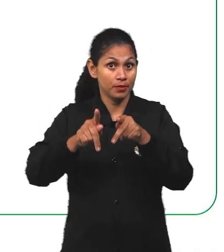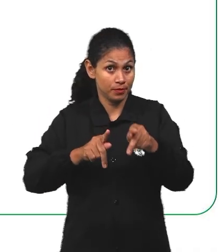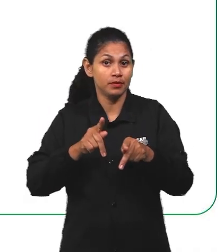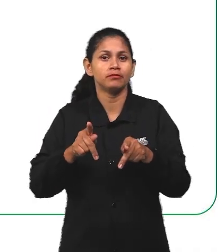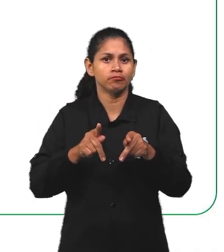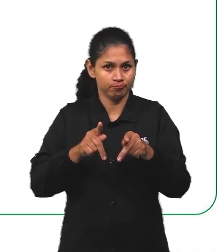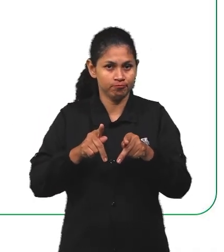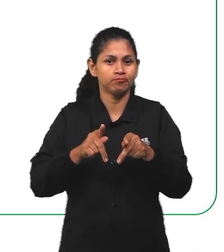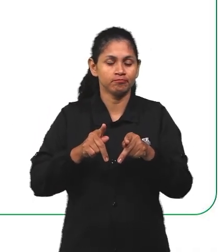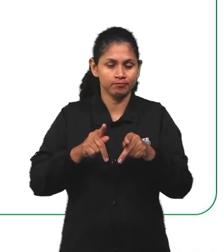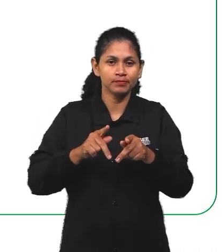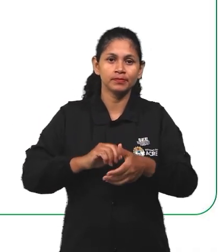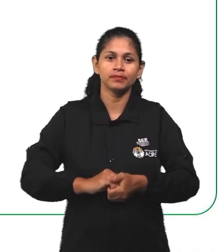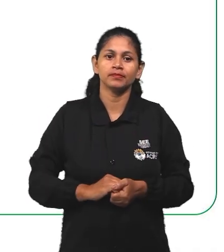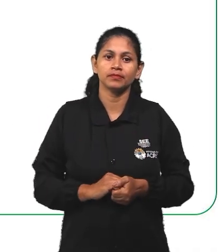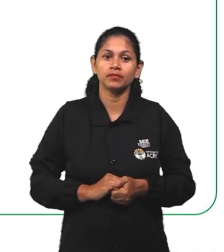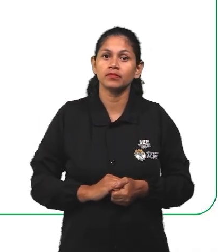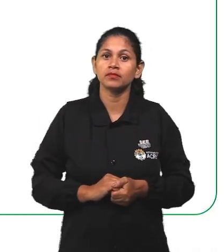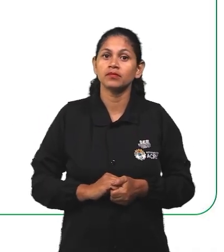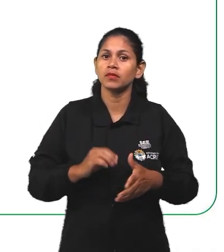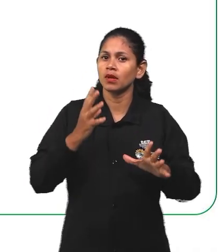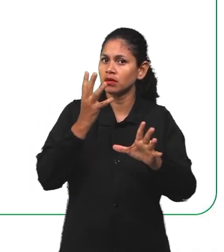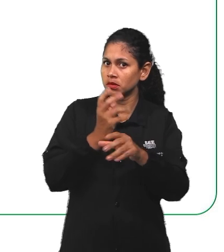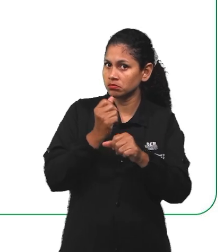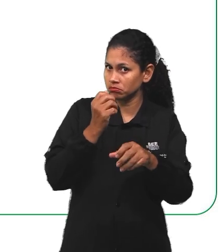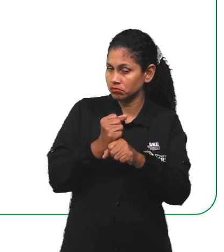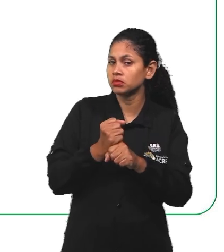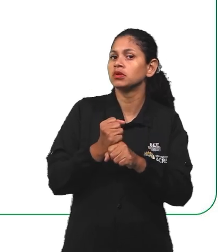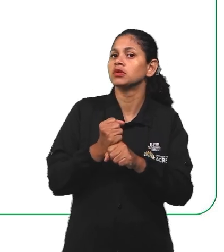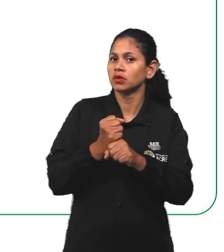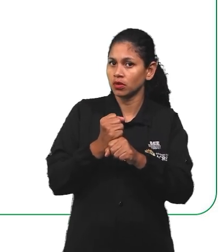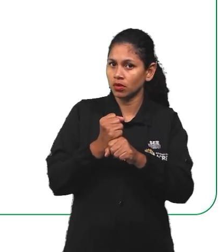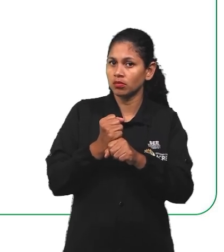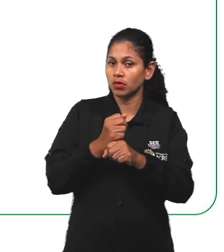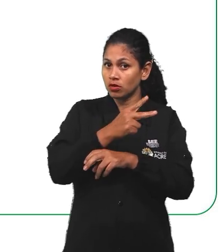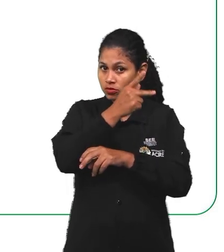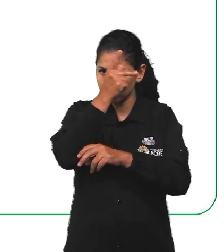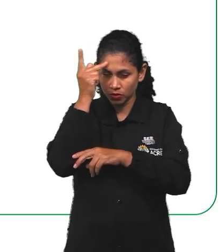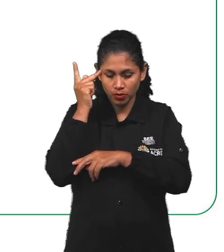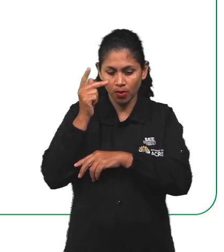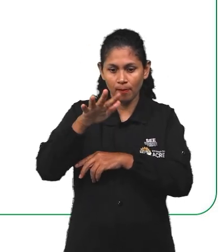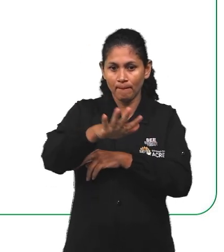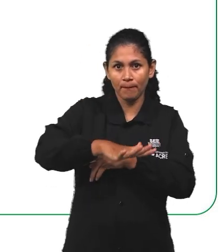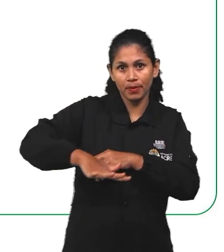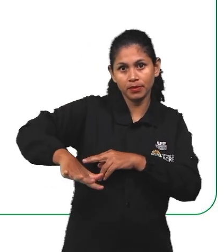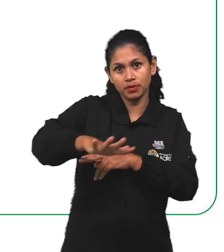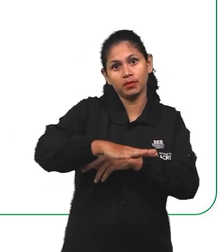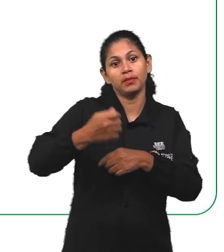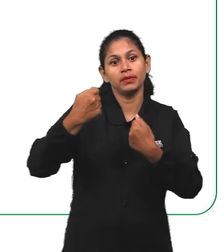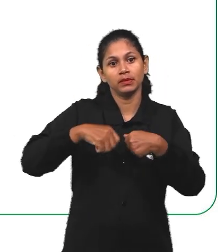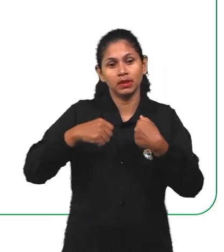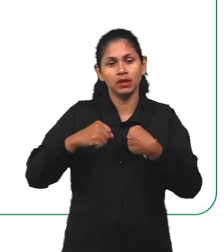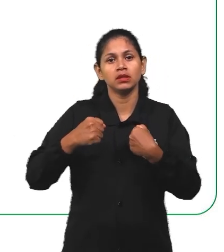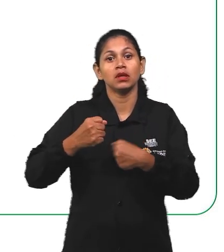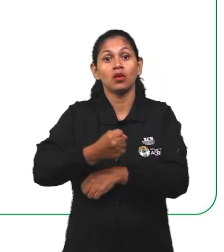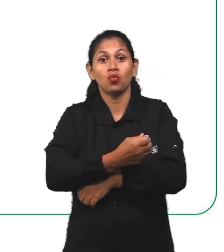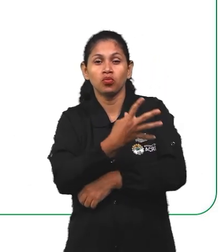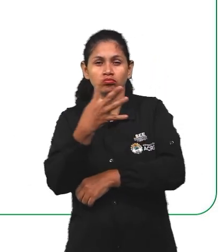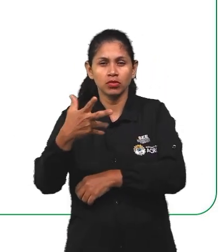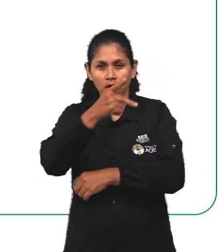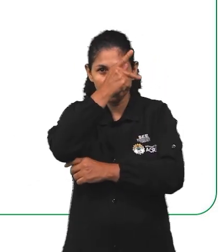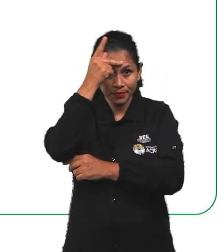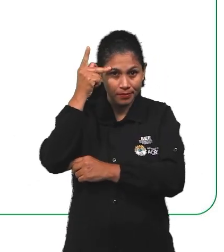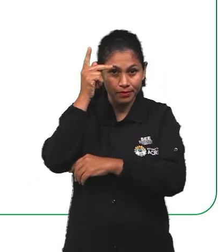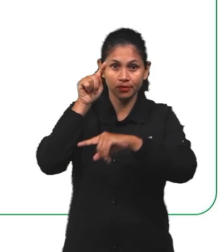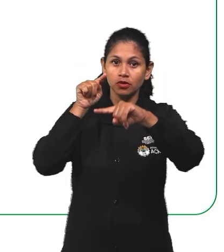determinada área. Então, a densidade demográfica, para me encontrar ela, basta eu pegar o número de habitantes e